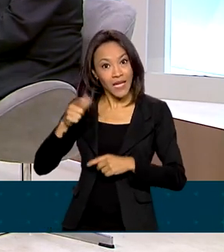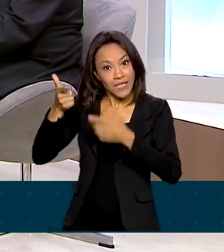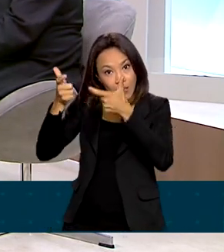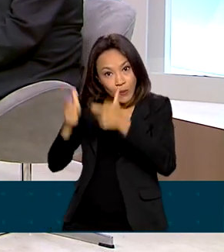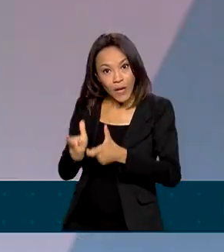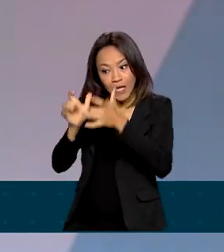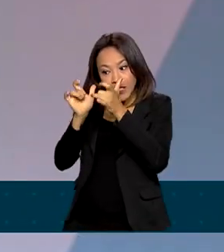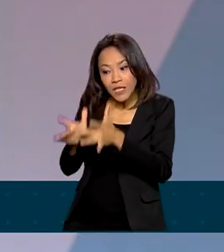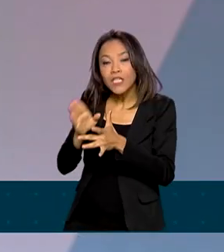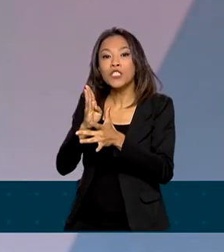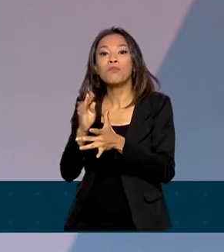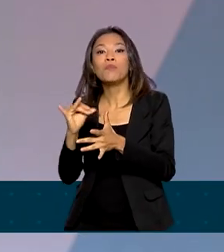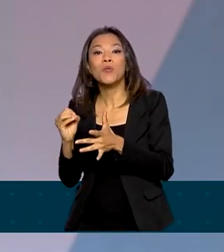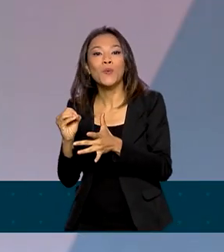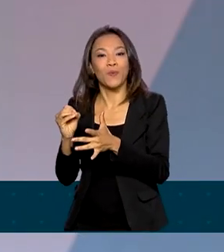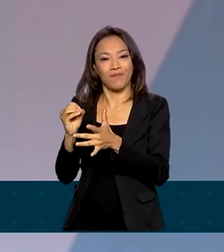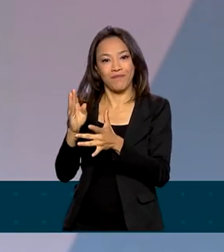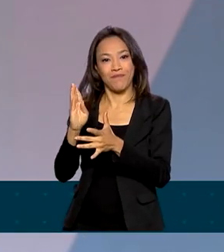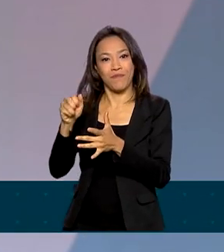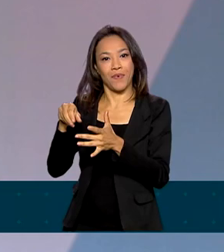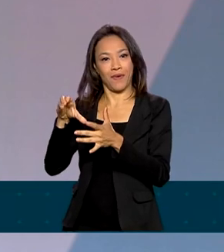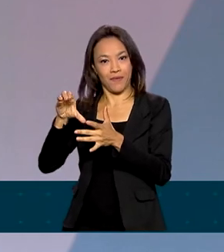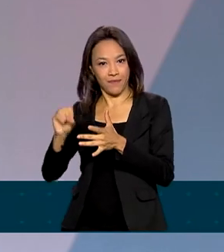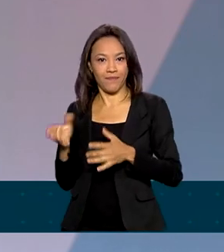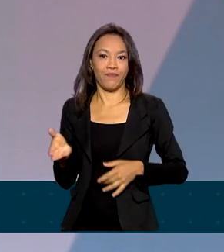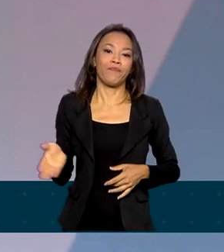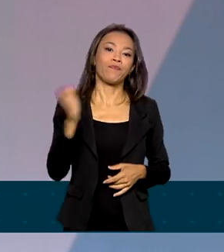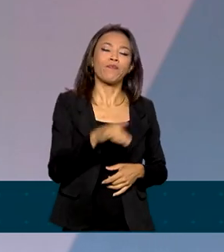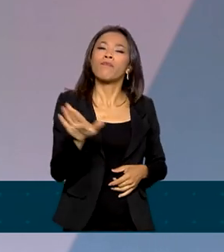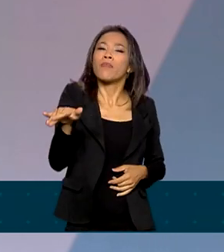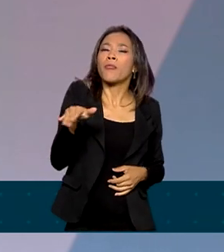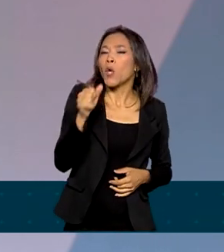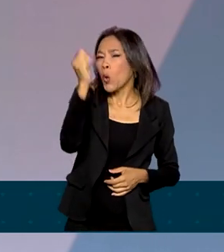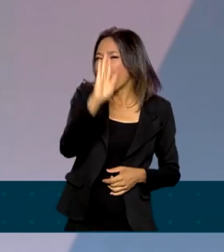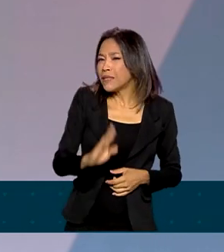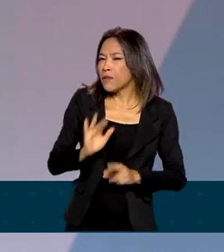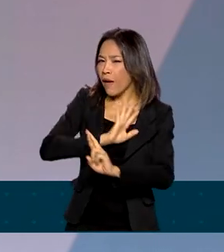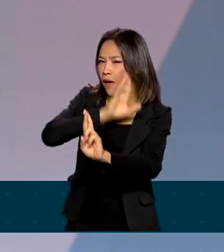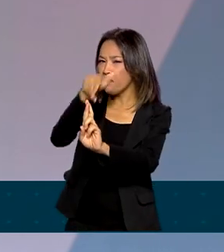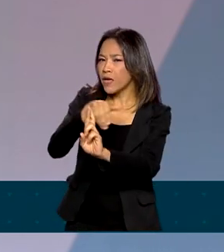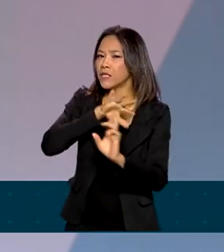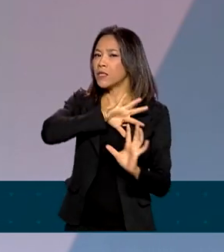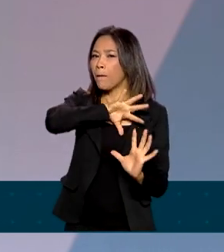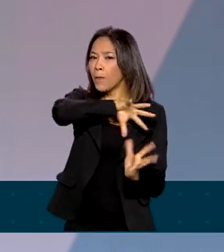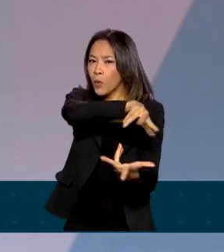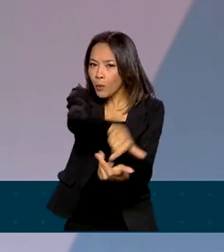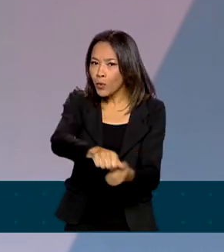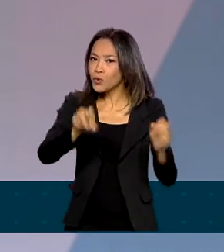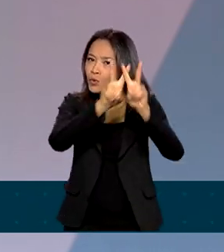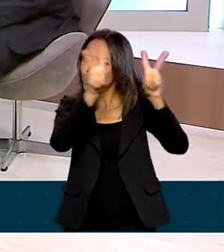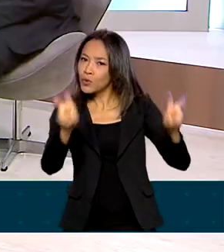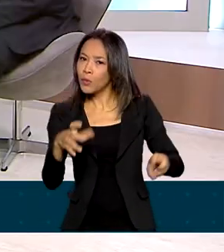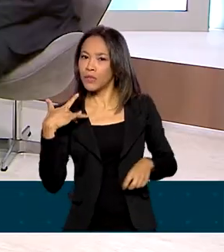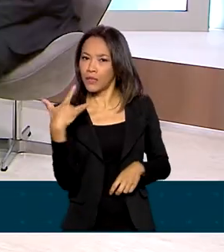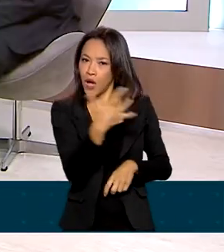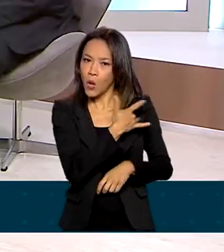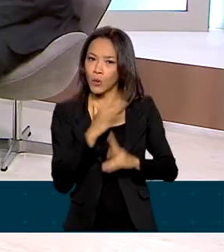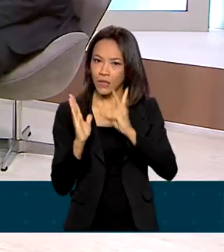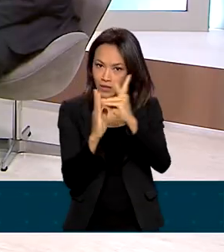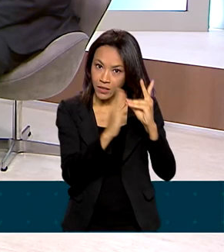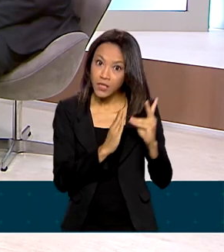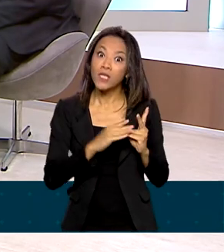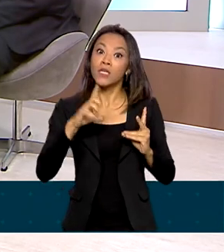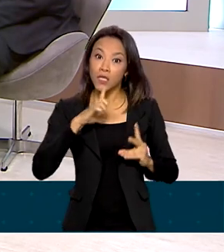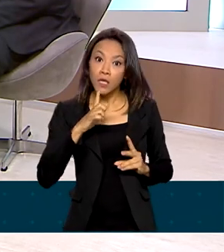aposta no futuro. Ministro, o Brasil também é referência para o mundo inteiro quando o assunto é saúde indígena. Inclusive, nós temos